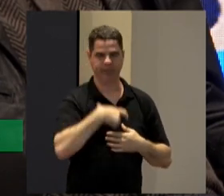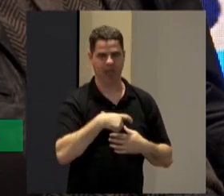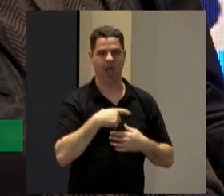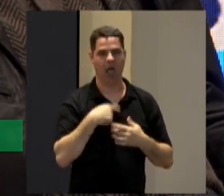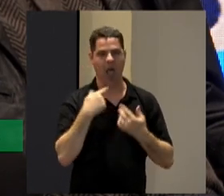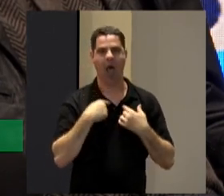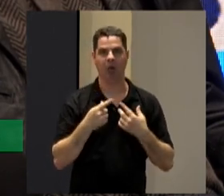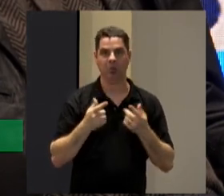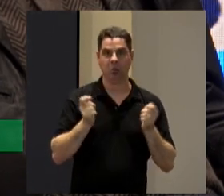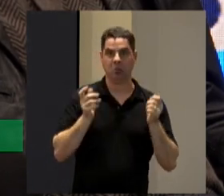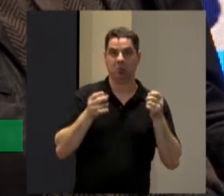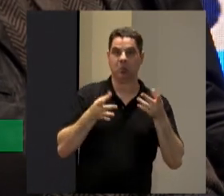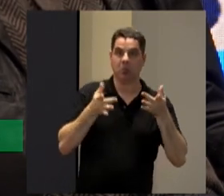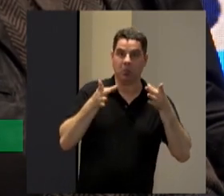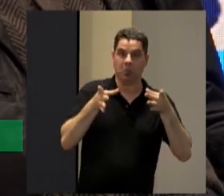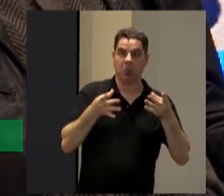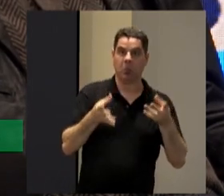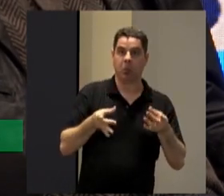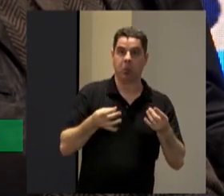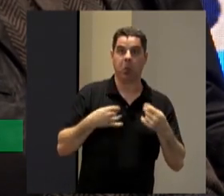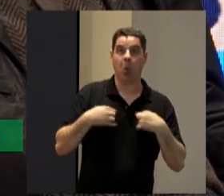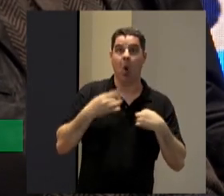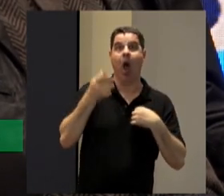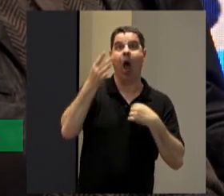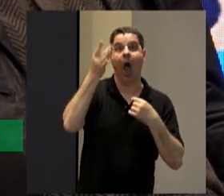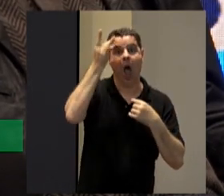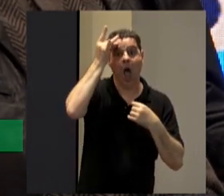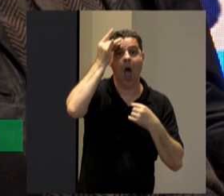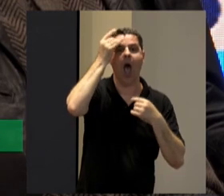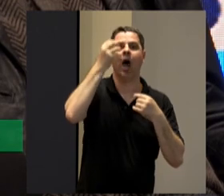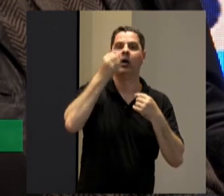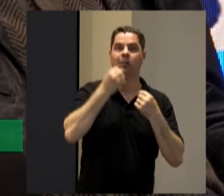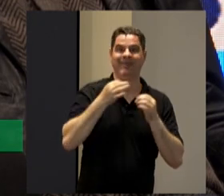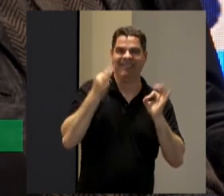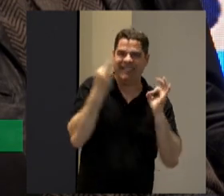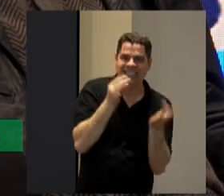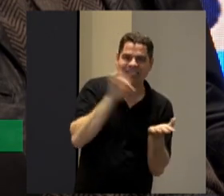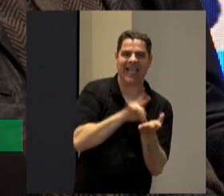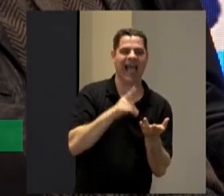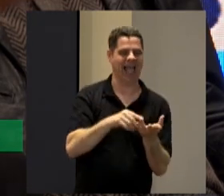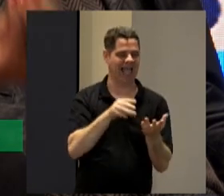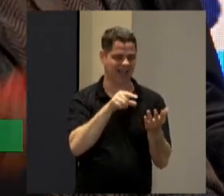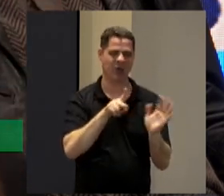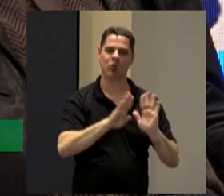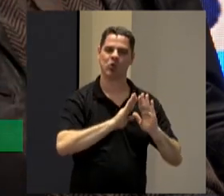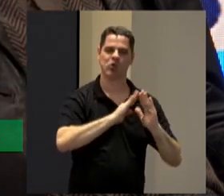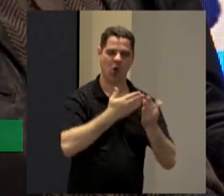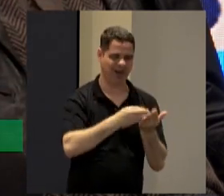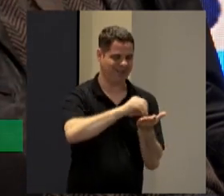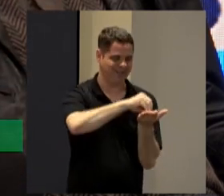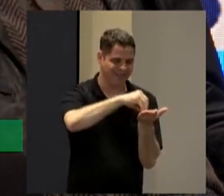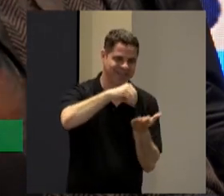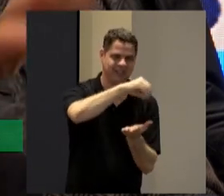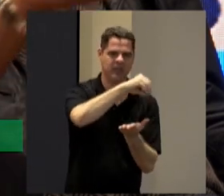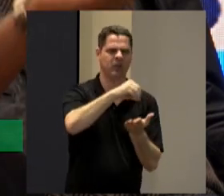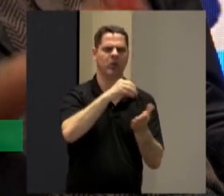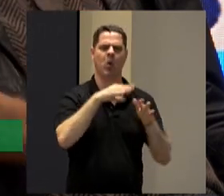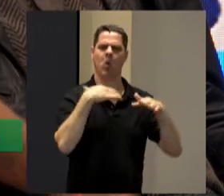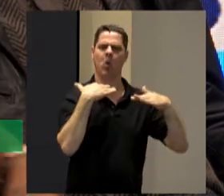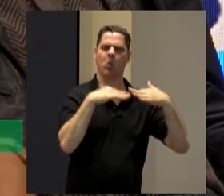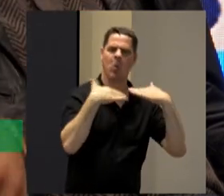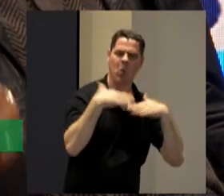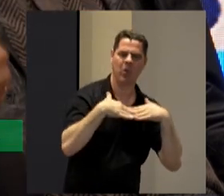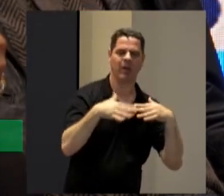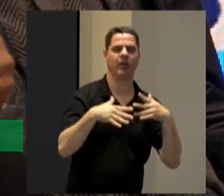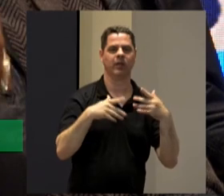lá realizada. Sabe, eu entendi que, de fato, aquela unidade está mobilizada no trabalho, e não só como